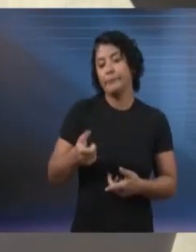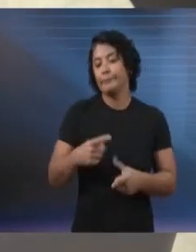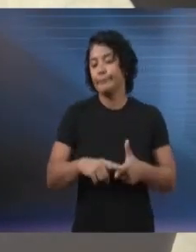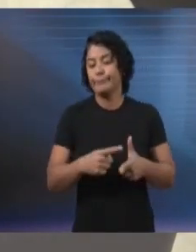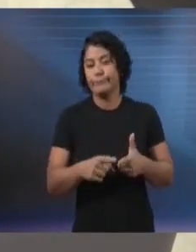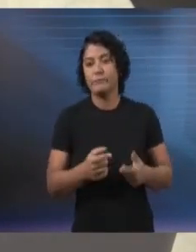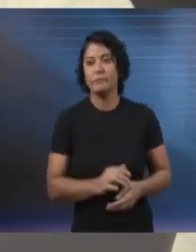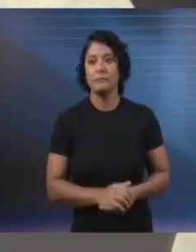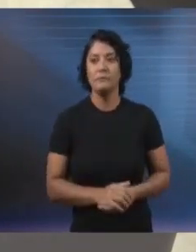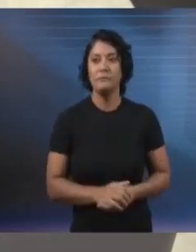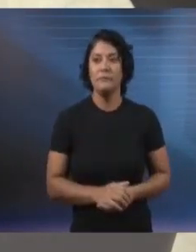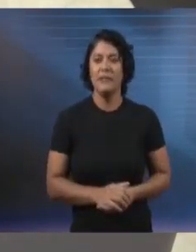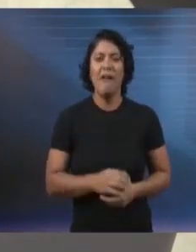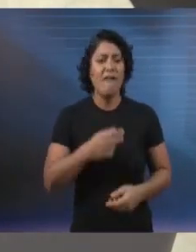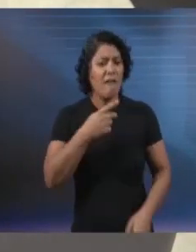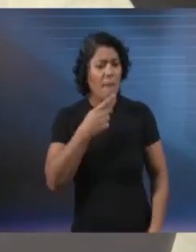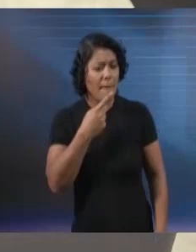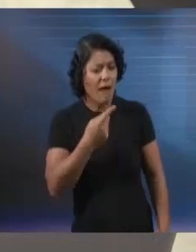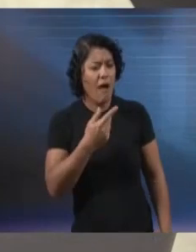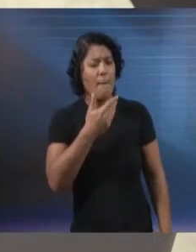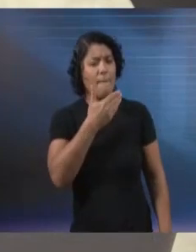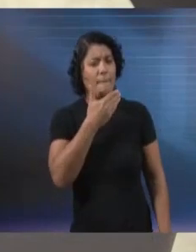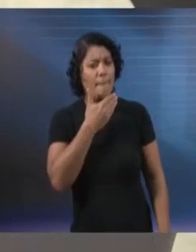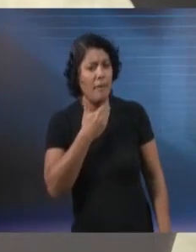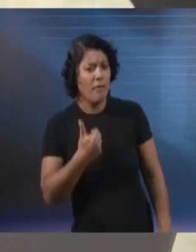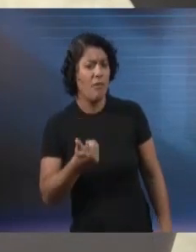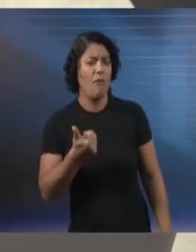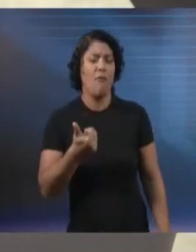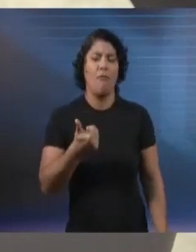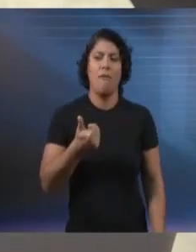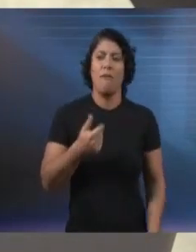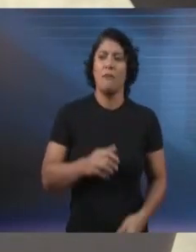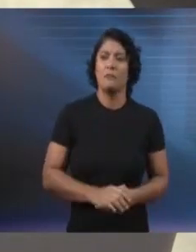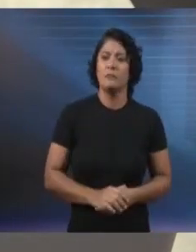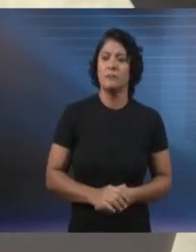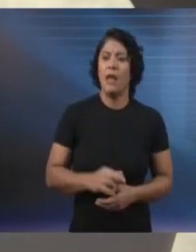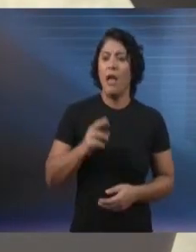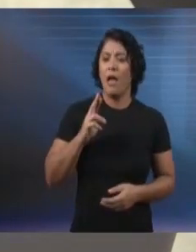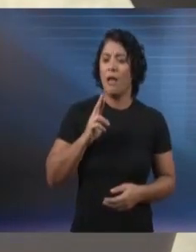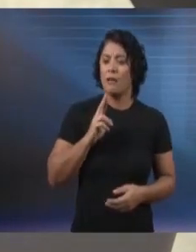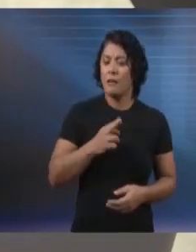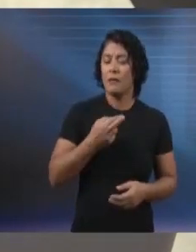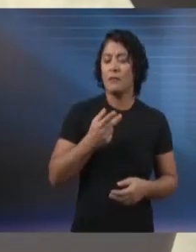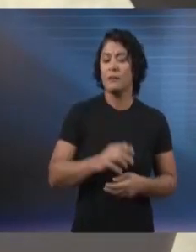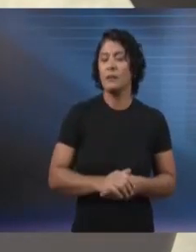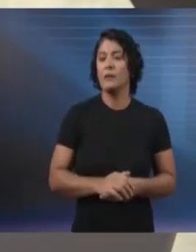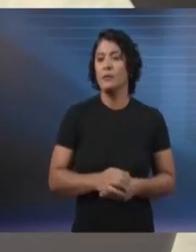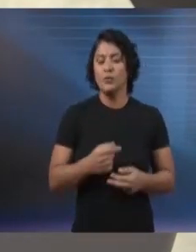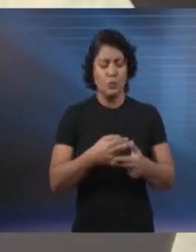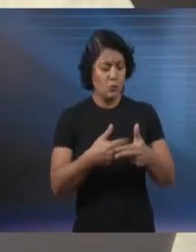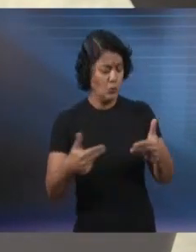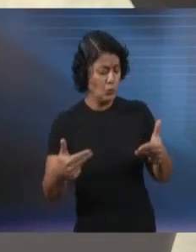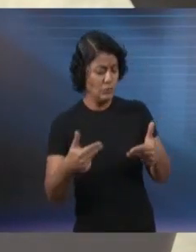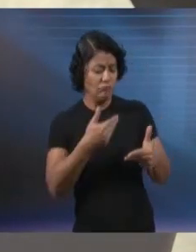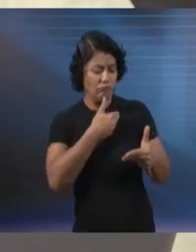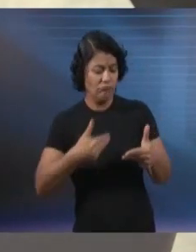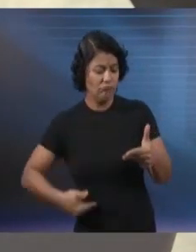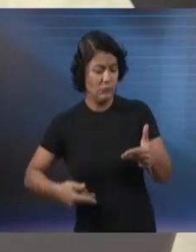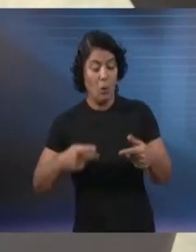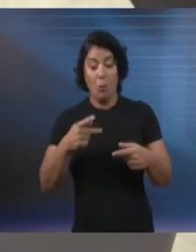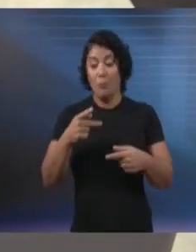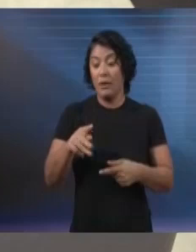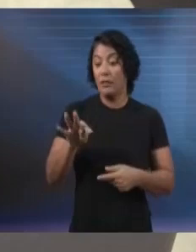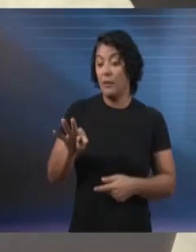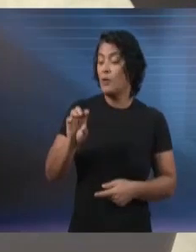falar em melhoria do resultado das contas públicas, o PT só entende